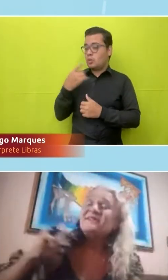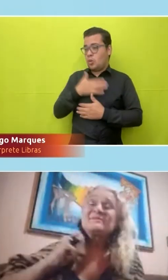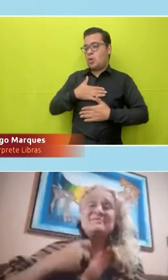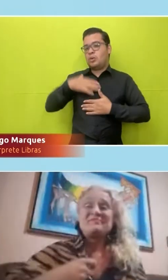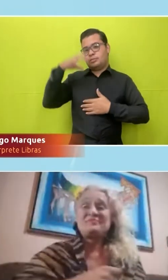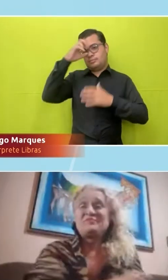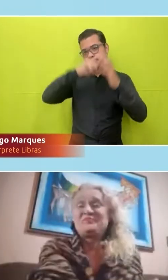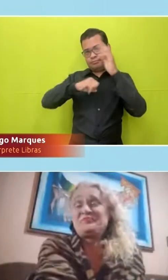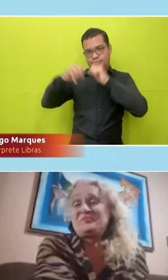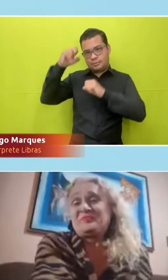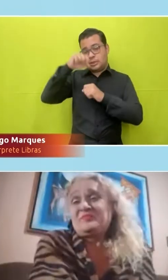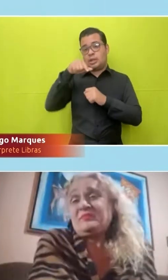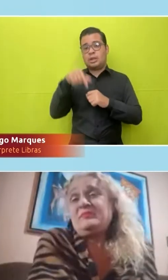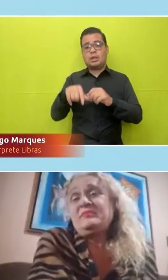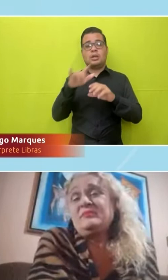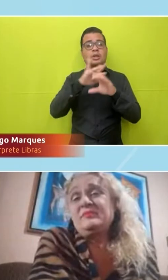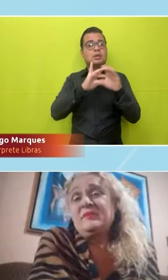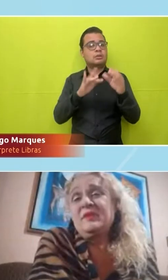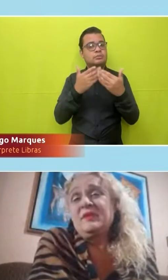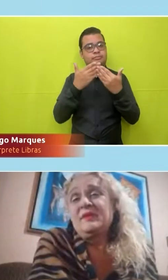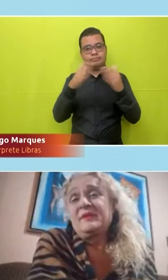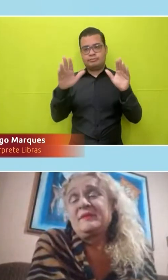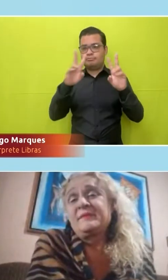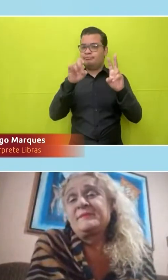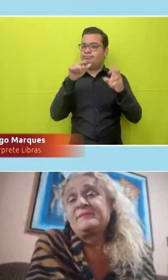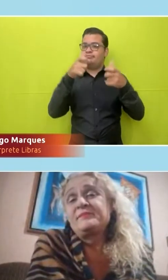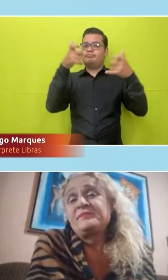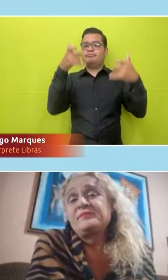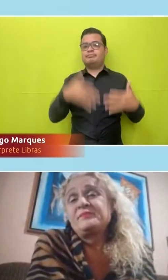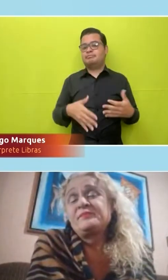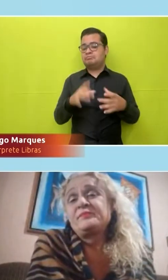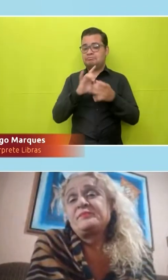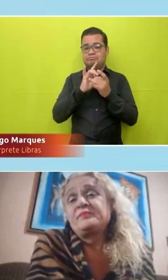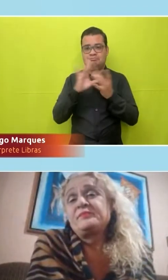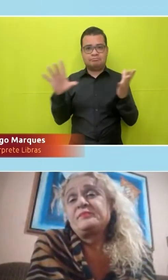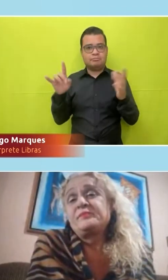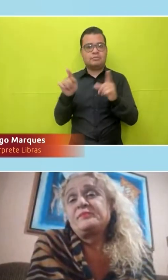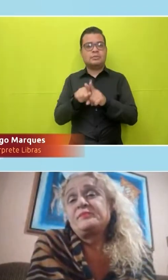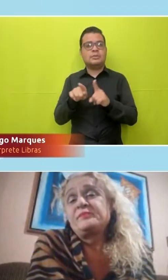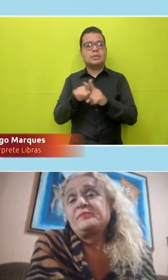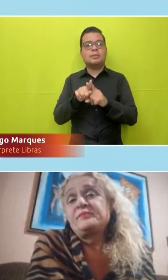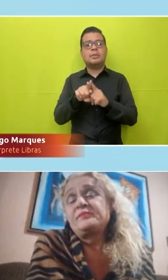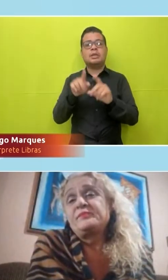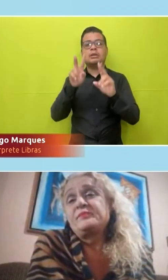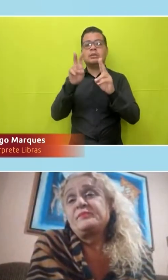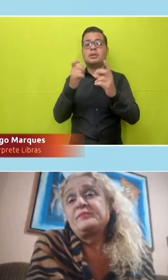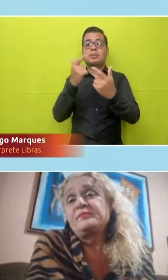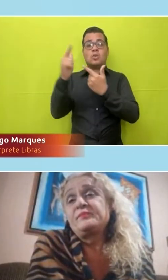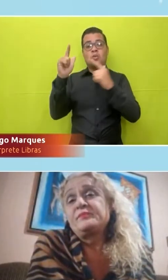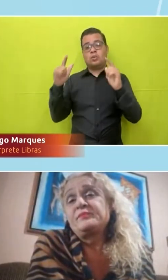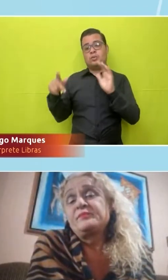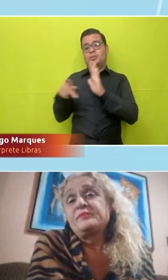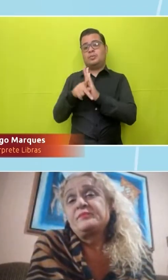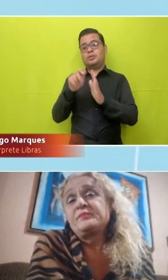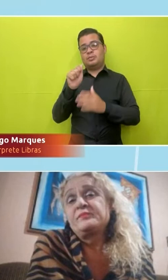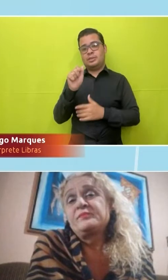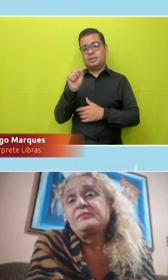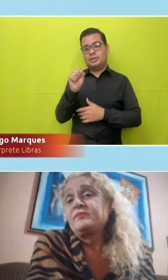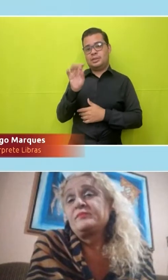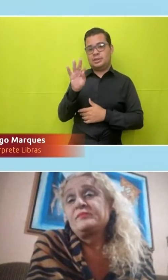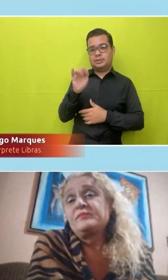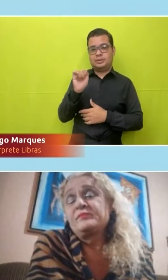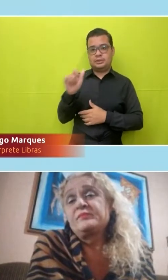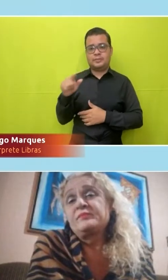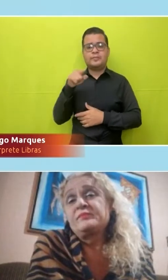sempre abertos aqui no Conexões para falar sobre esses assuntos, para falar também outras demandas da Astral, né? Não falei no início, a Astral é